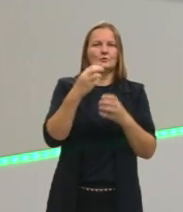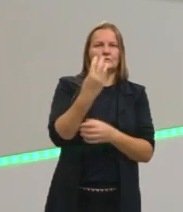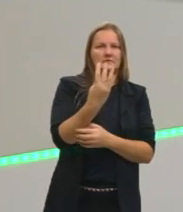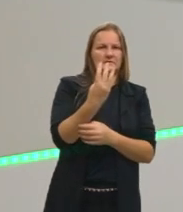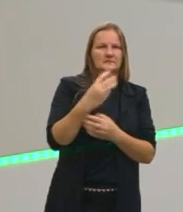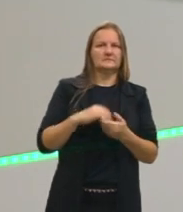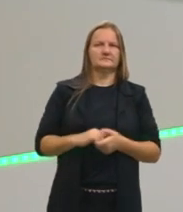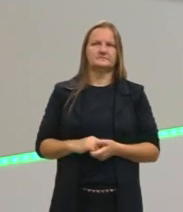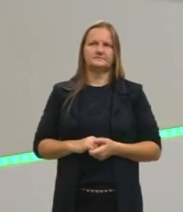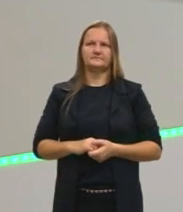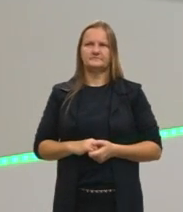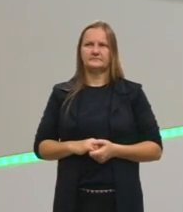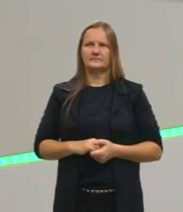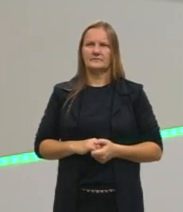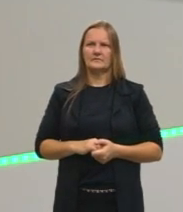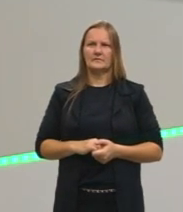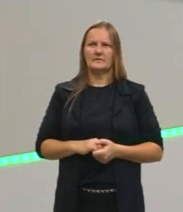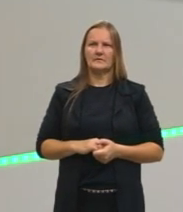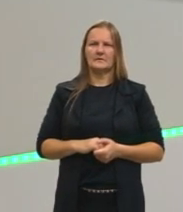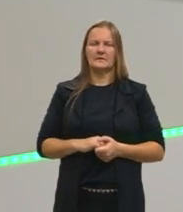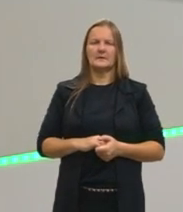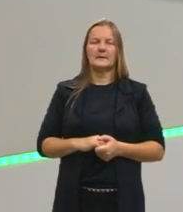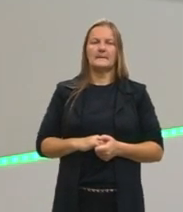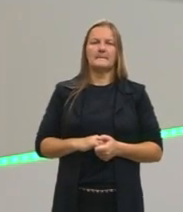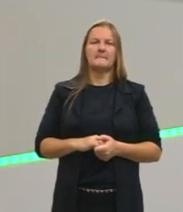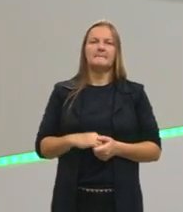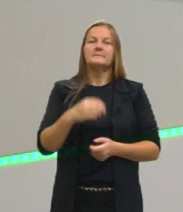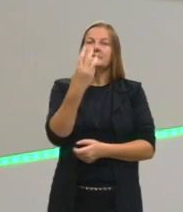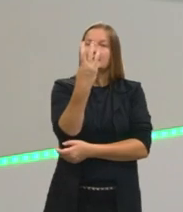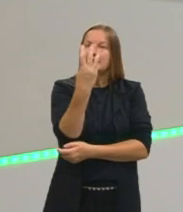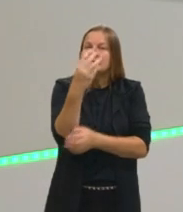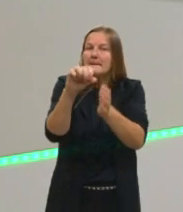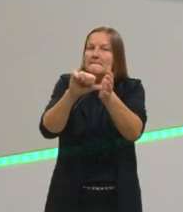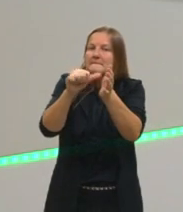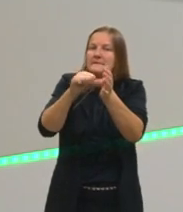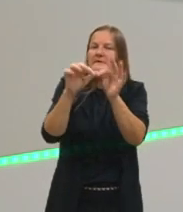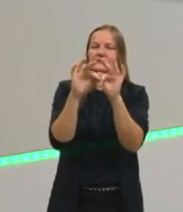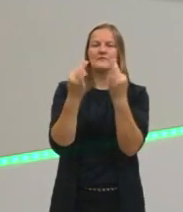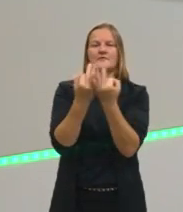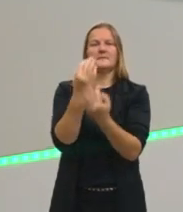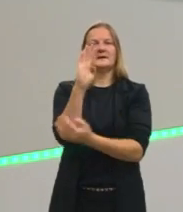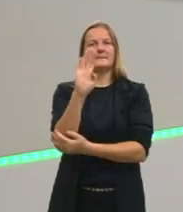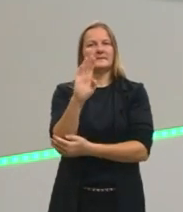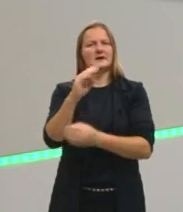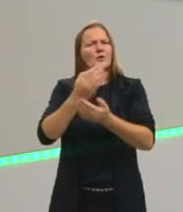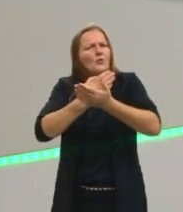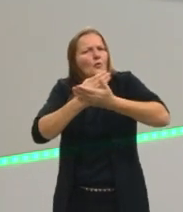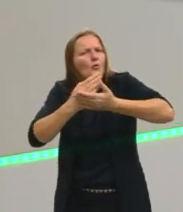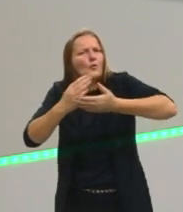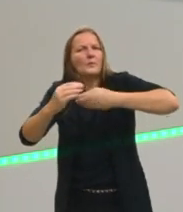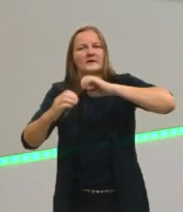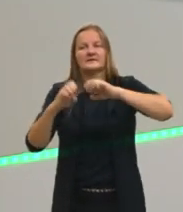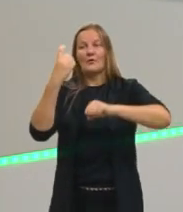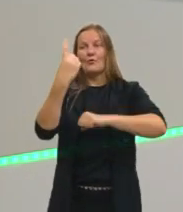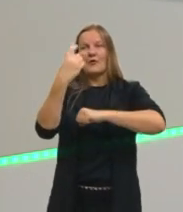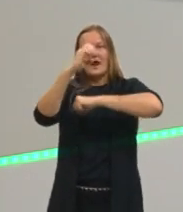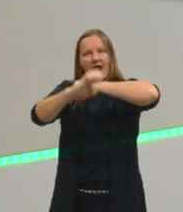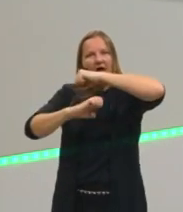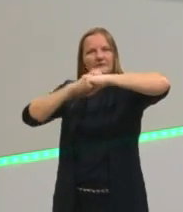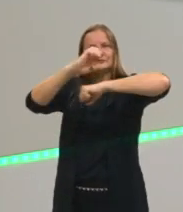da família B Oi me dá o identifica o que é o três é o primeiro da família B E aí começa com um elétron